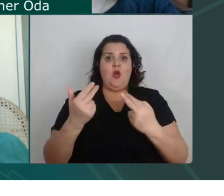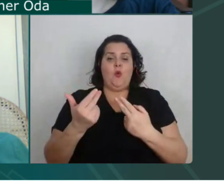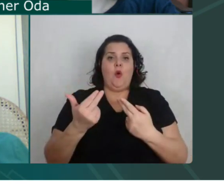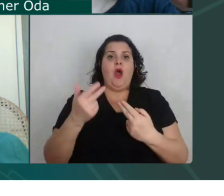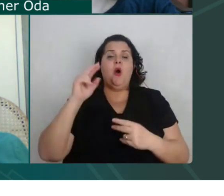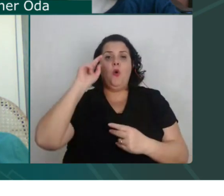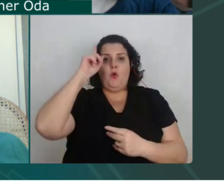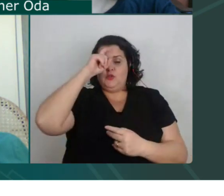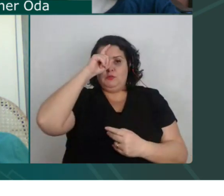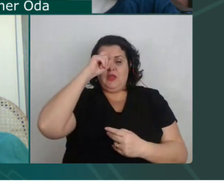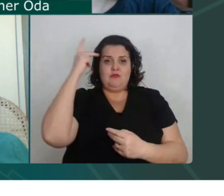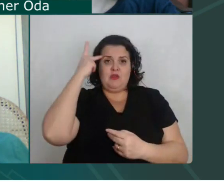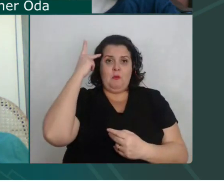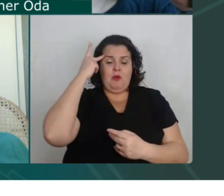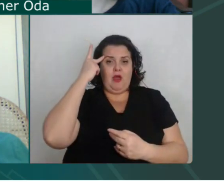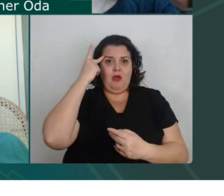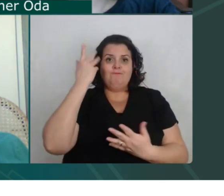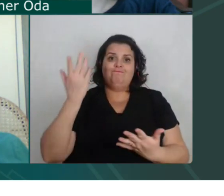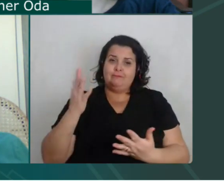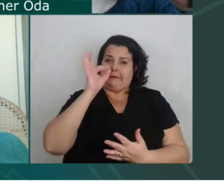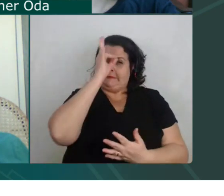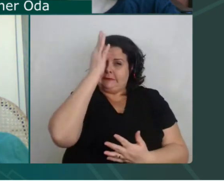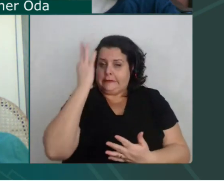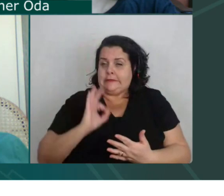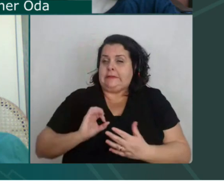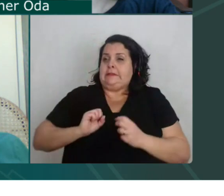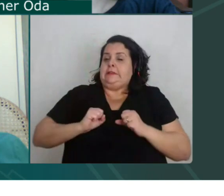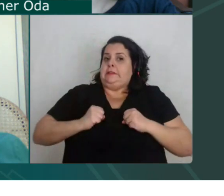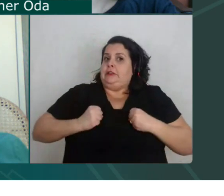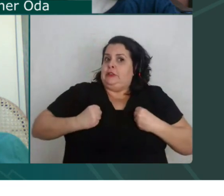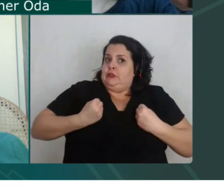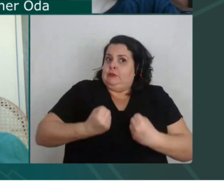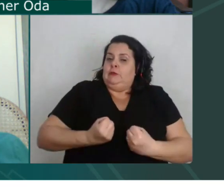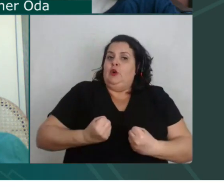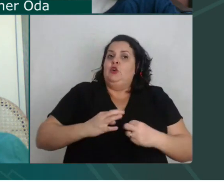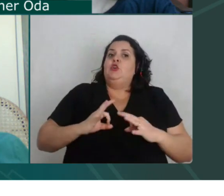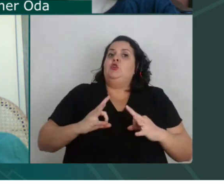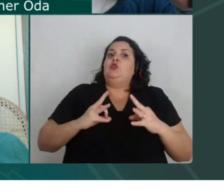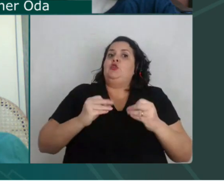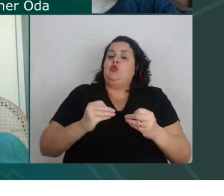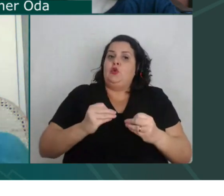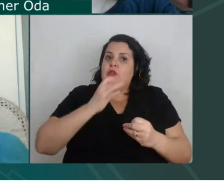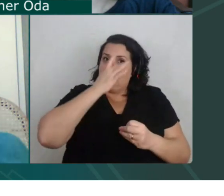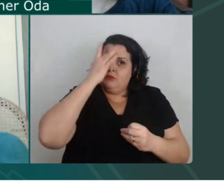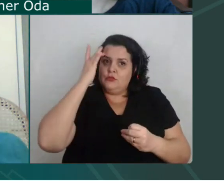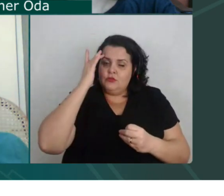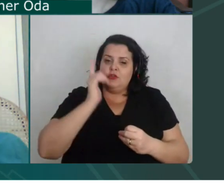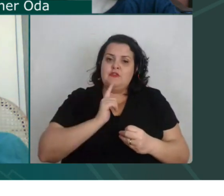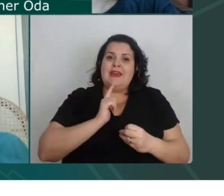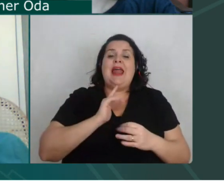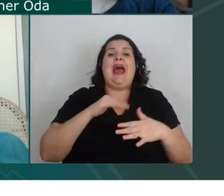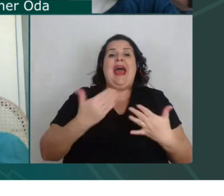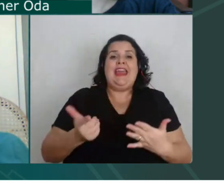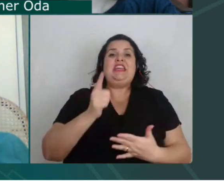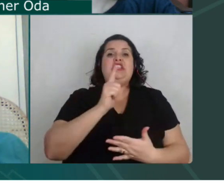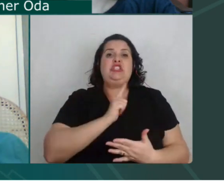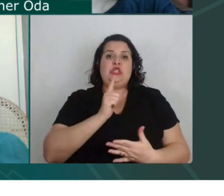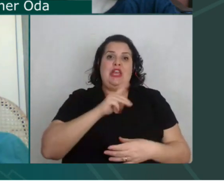sorte e por esforço conjunto, nós tínhamos, no momento da pandemia, um laboratório de